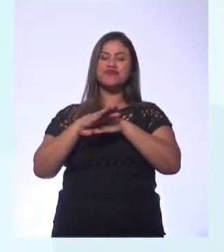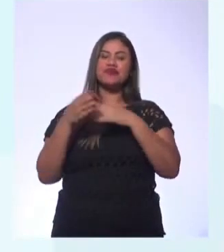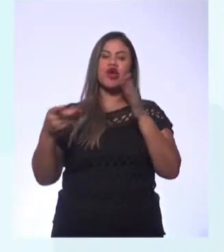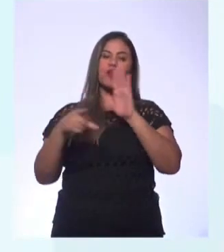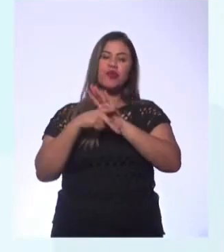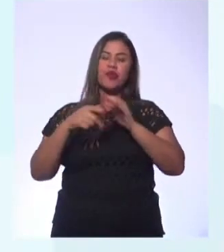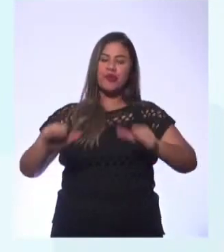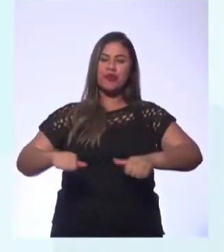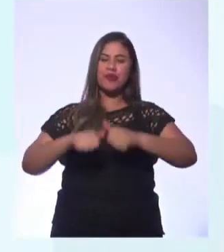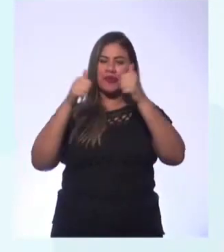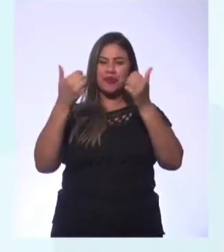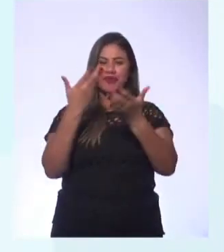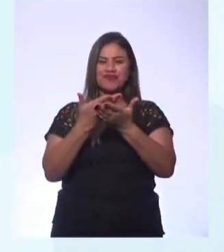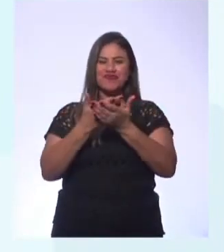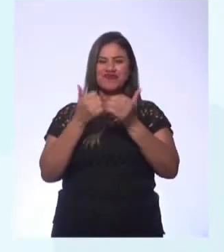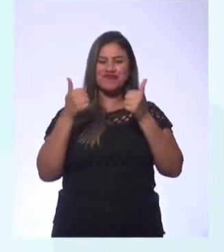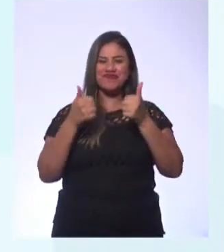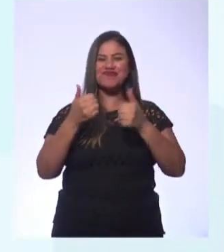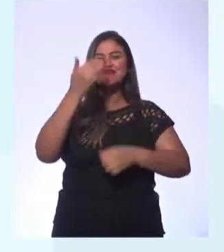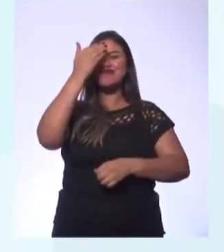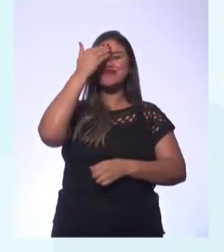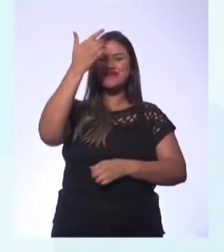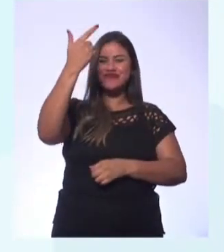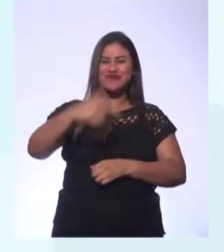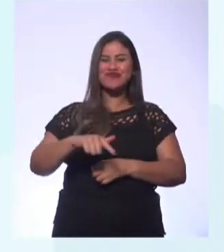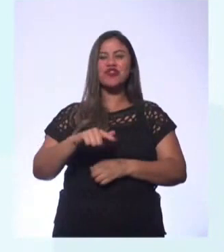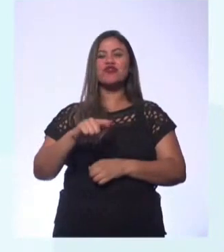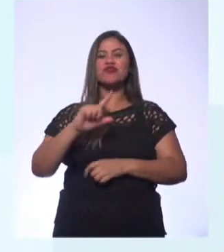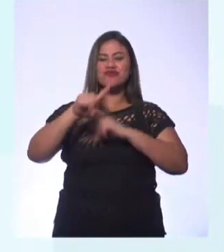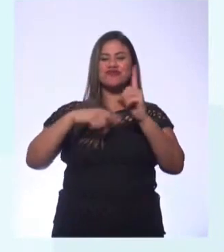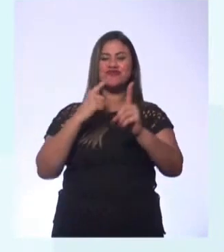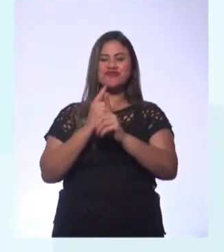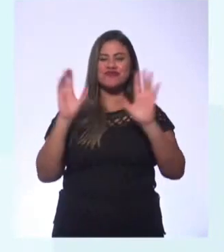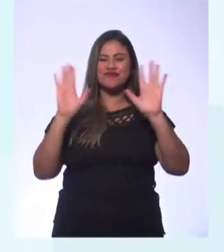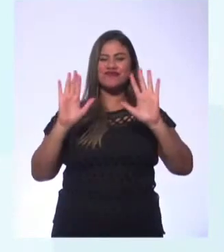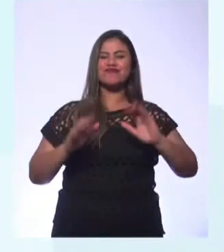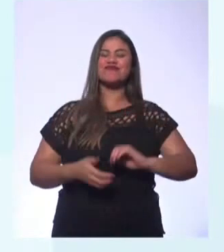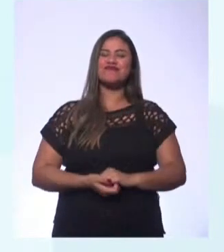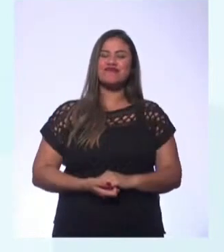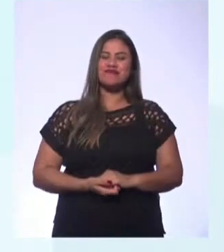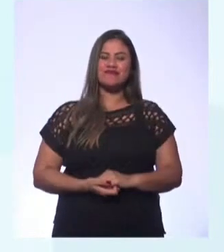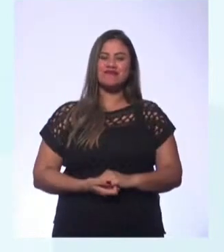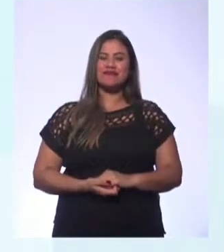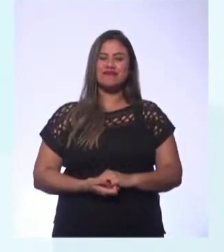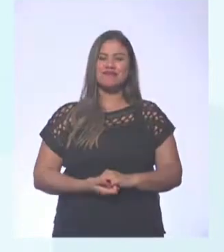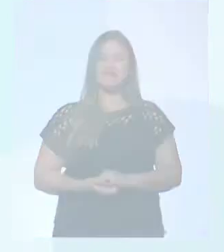cada vez melhoria nas nossas aulas. Muito obrigada a todos. A gente se vê. Até mais.